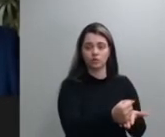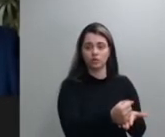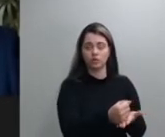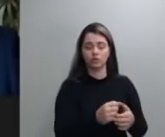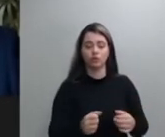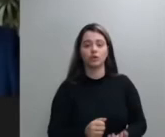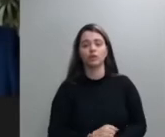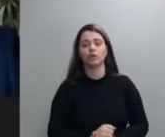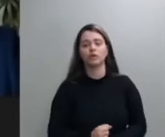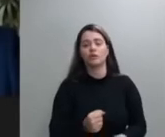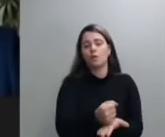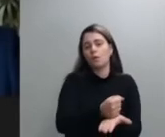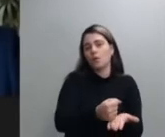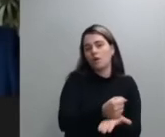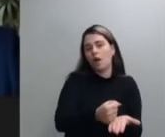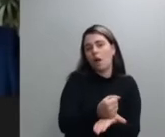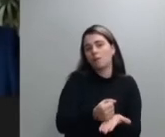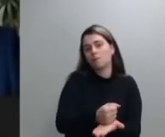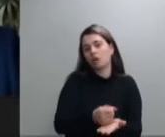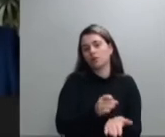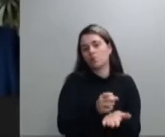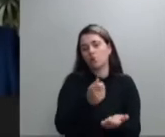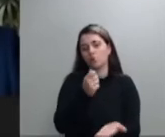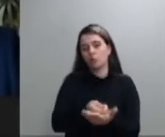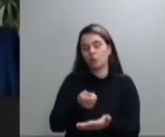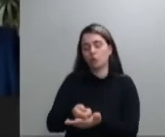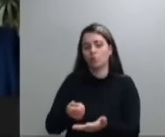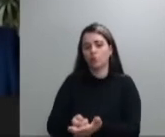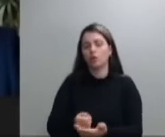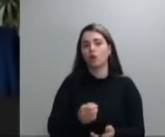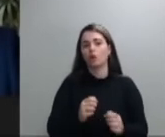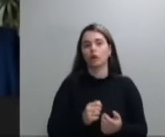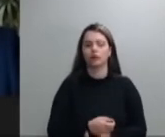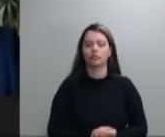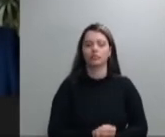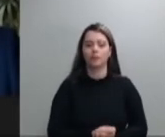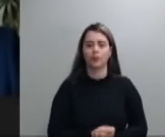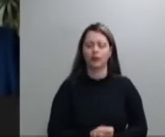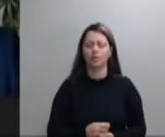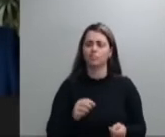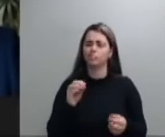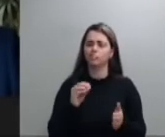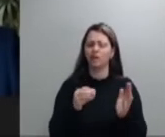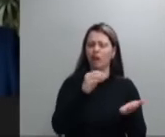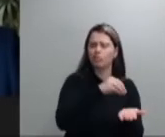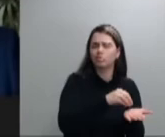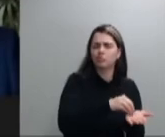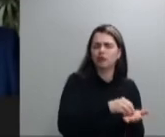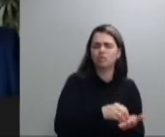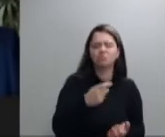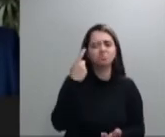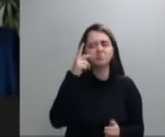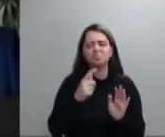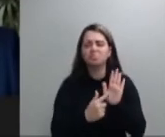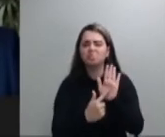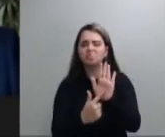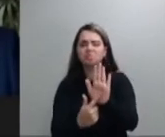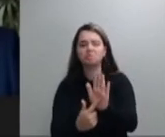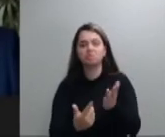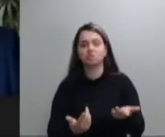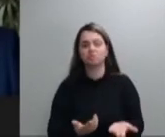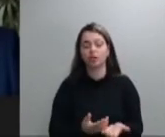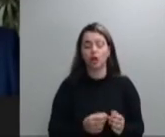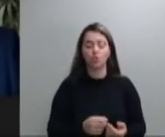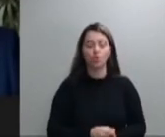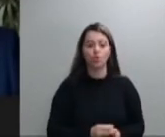perante a junta comercial inclusive porque isso foi implantado por um parecer um parecer do Departamento Nacional de Comércio que é